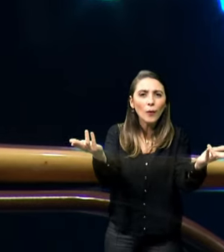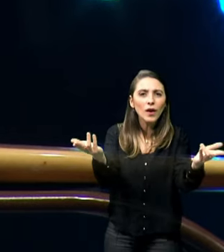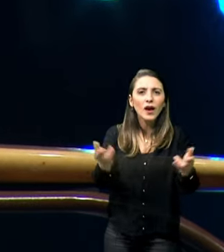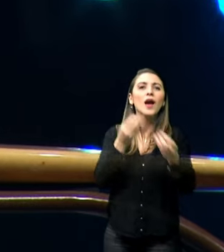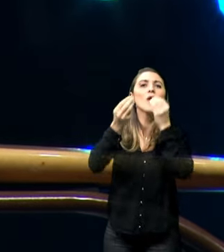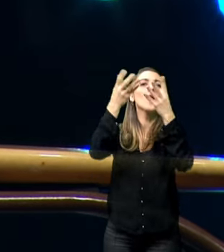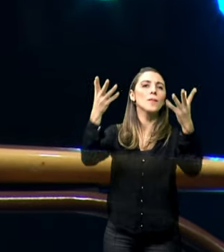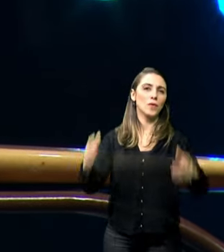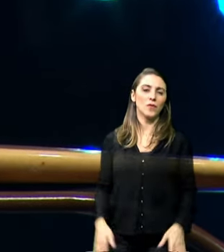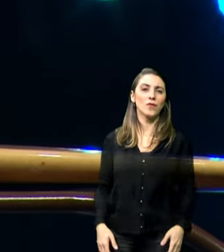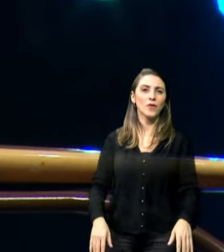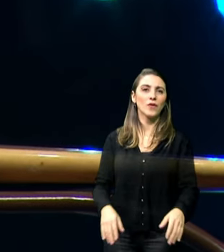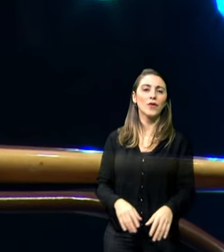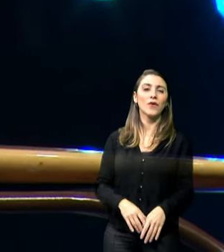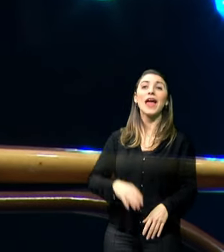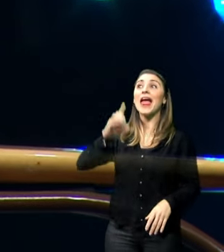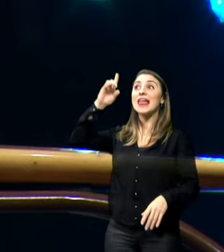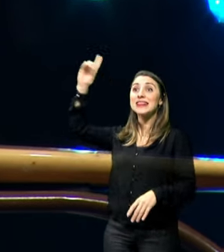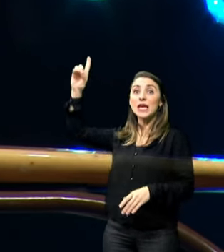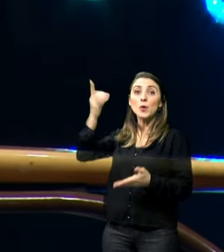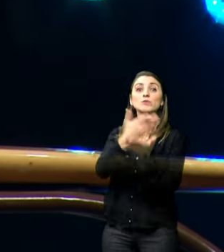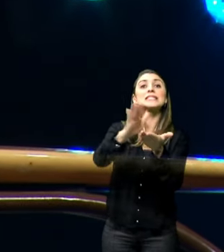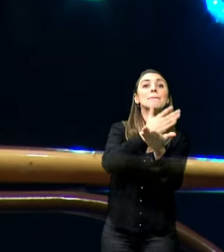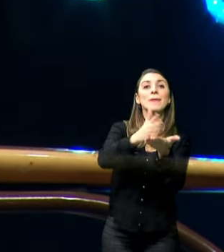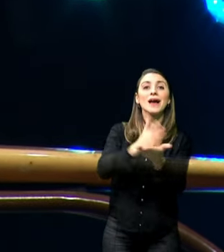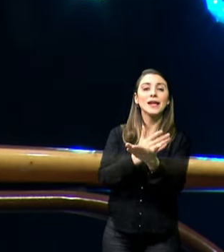Deus não faz acepção de pessoas para salvação.